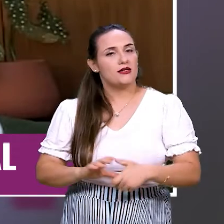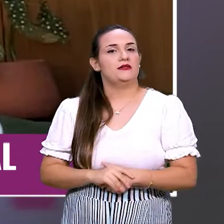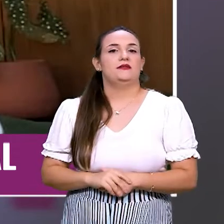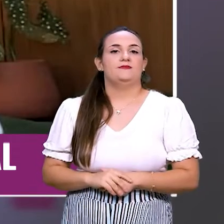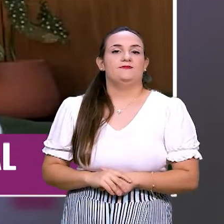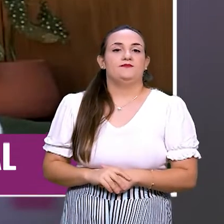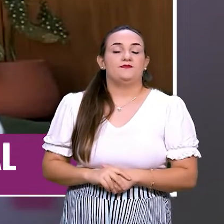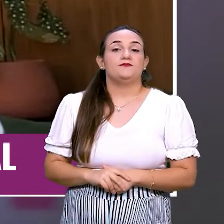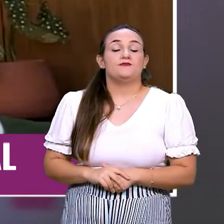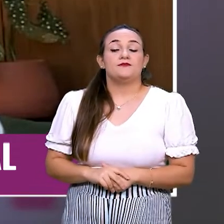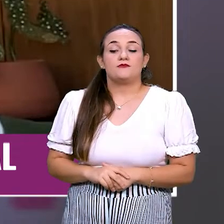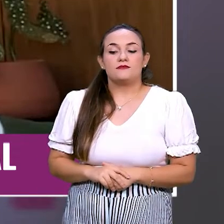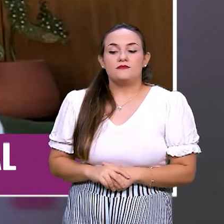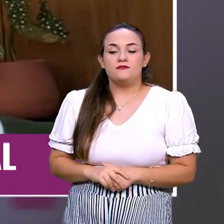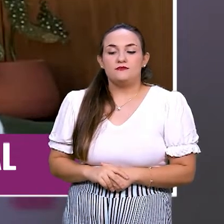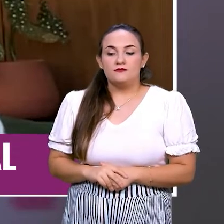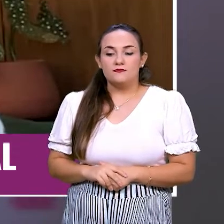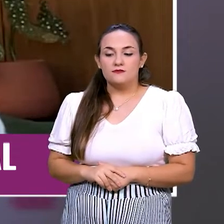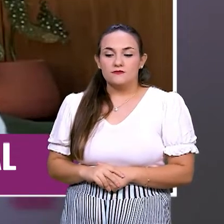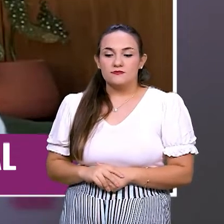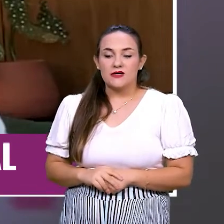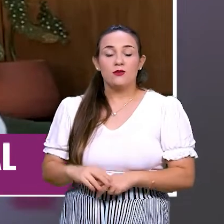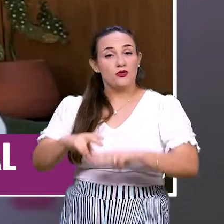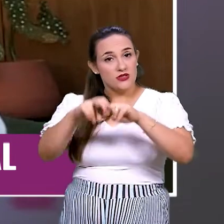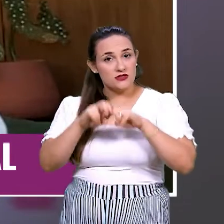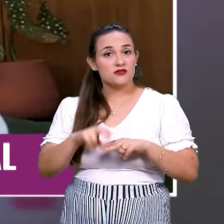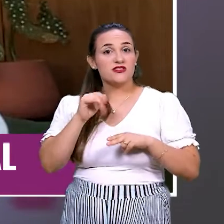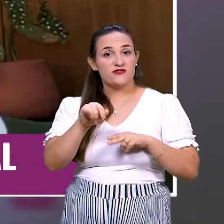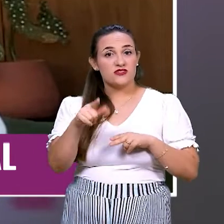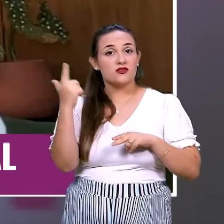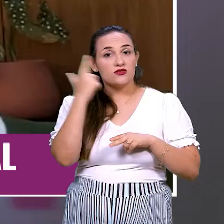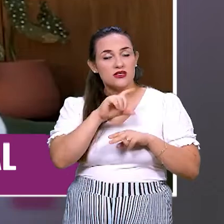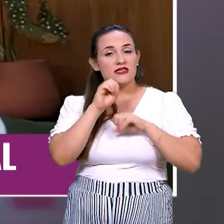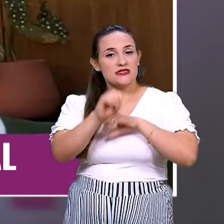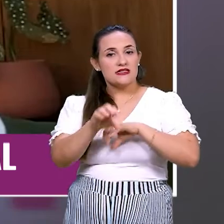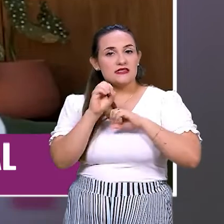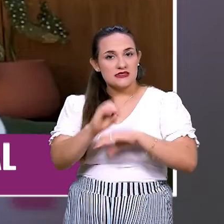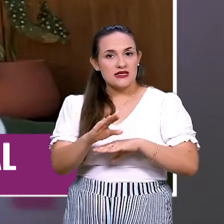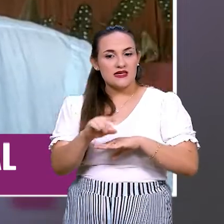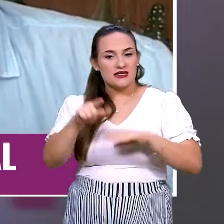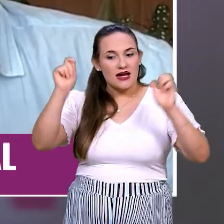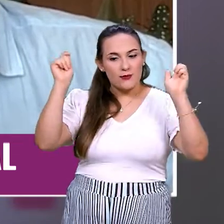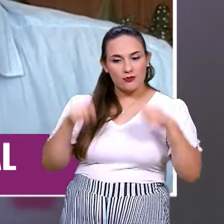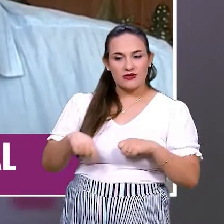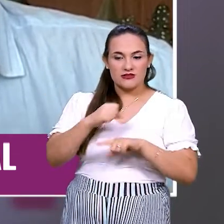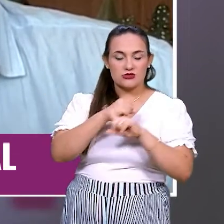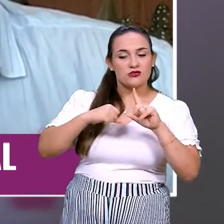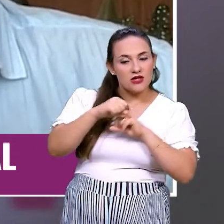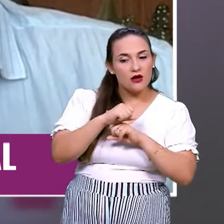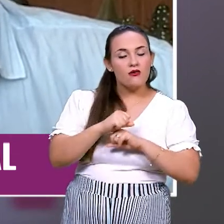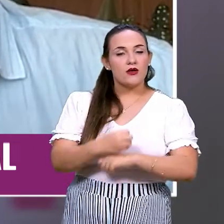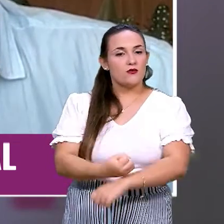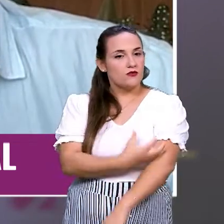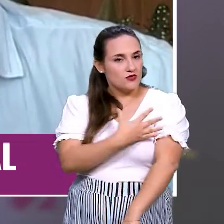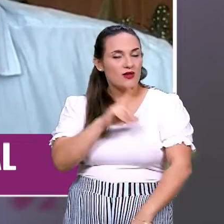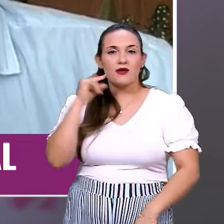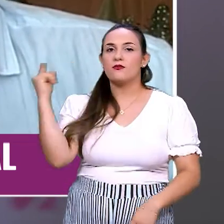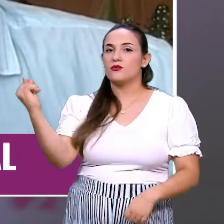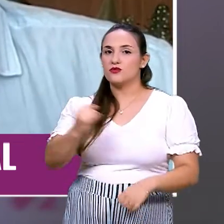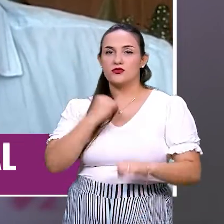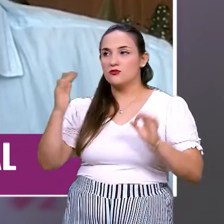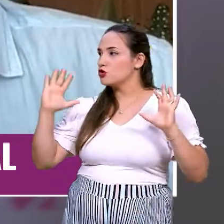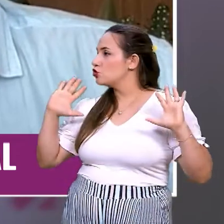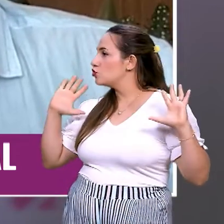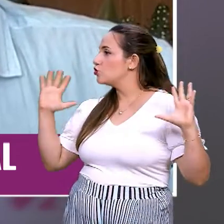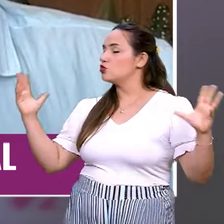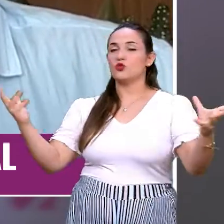dia. Então, a passar isso, né, a ensinar essas habilidades socioemocionais, elas